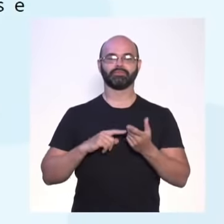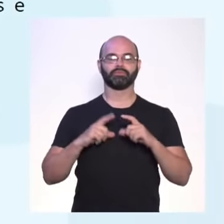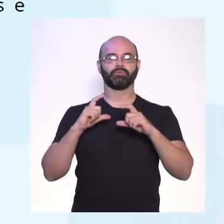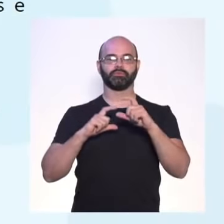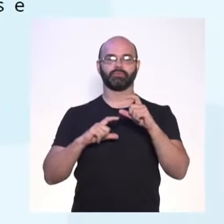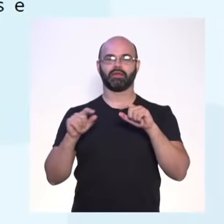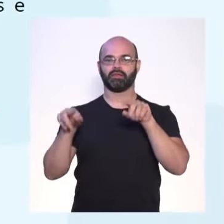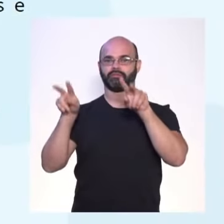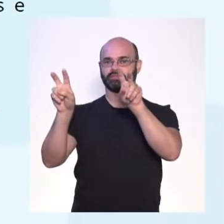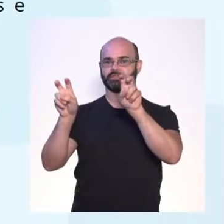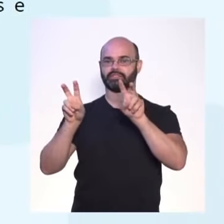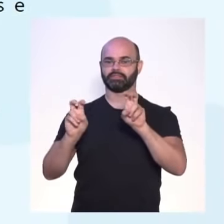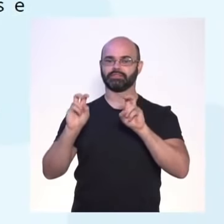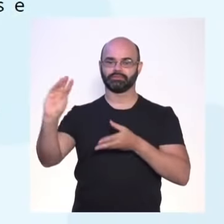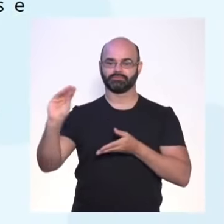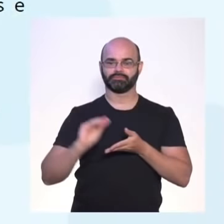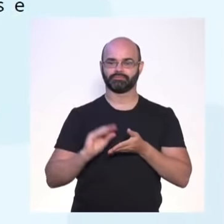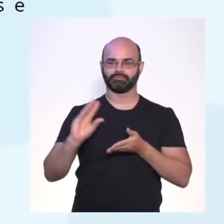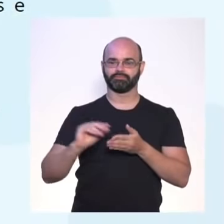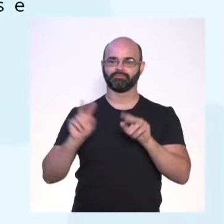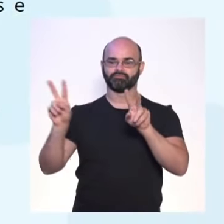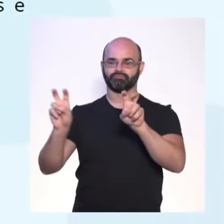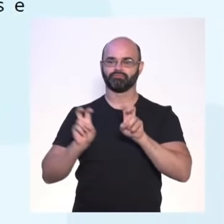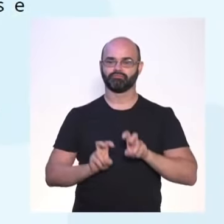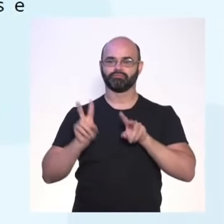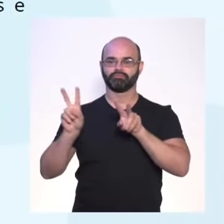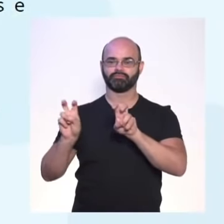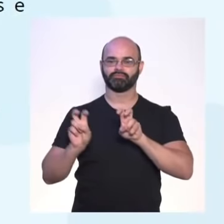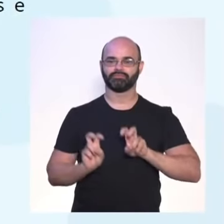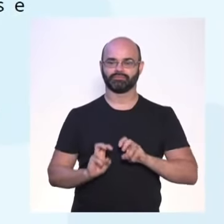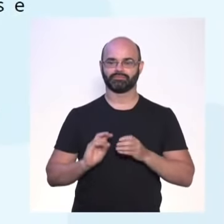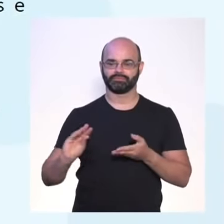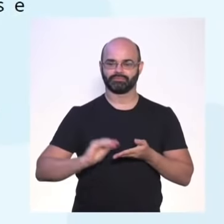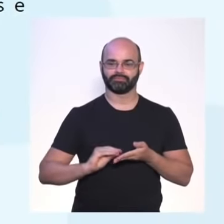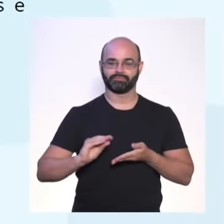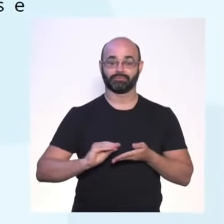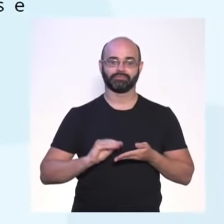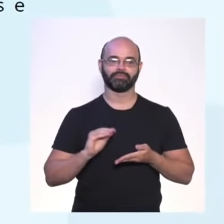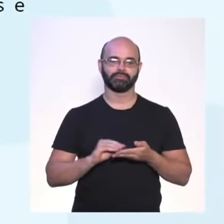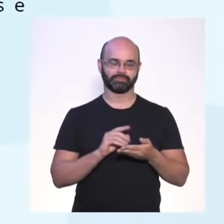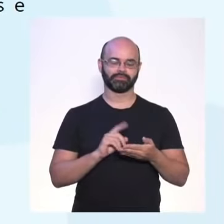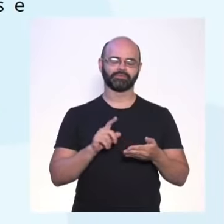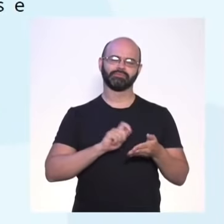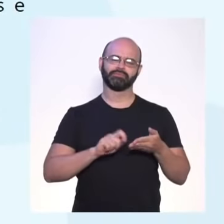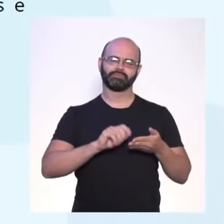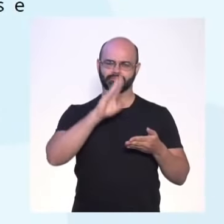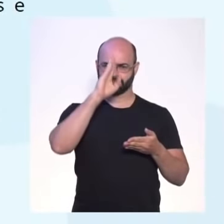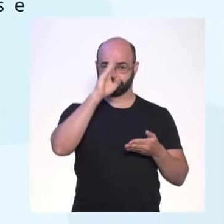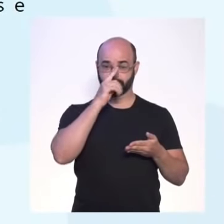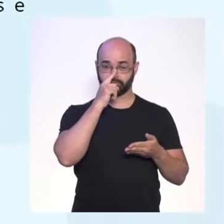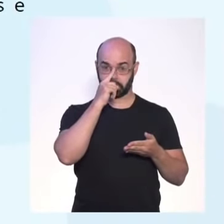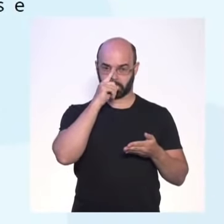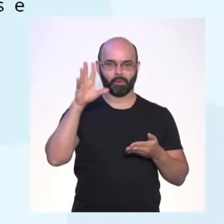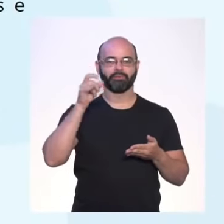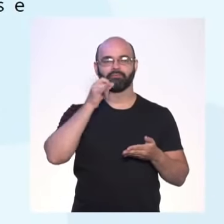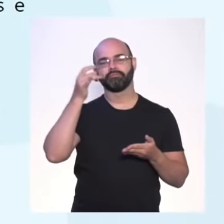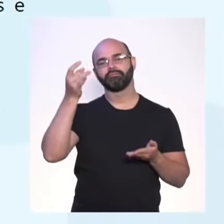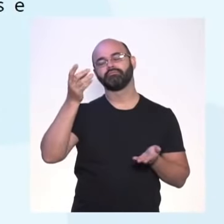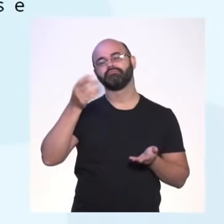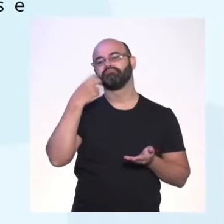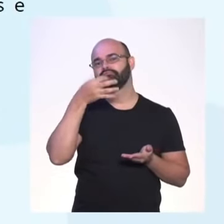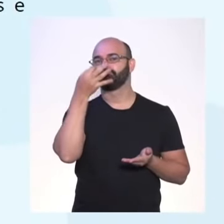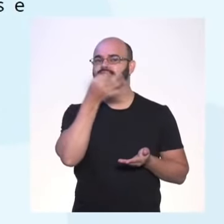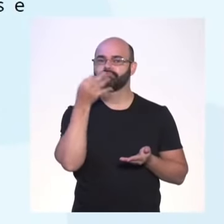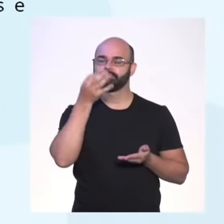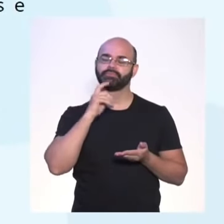parafusos e situações objetivo da aula identificar as ideia de trás de uma obra literária e após exposição oral realizar a produção